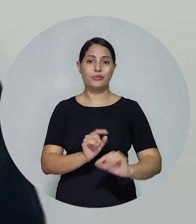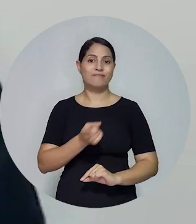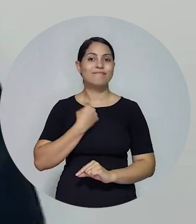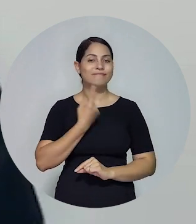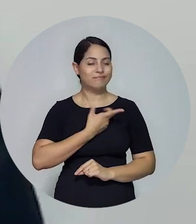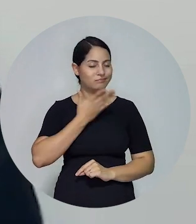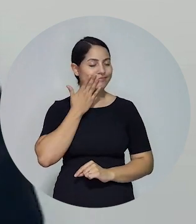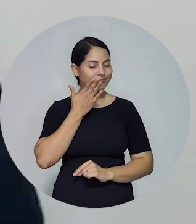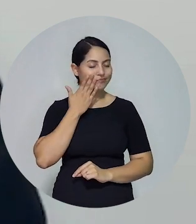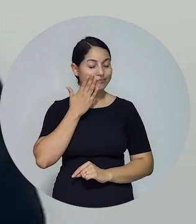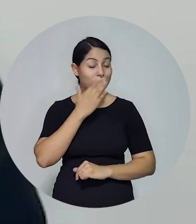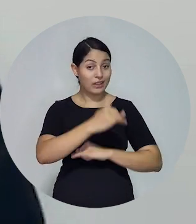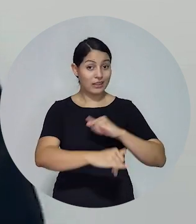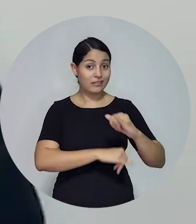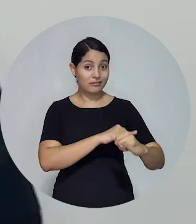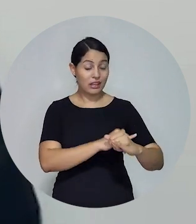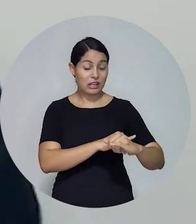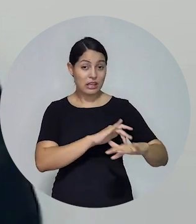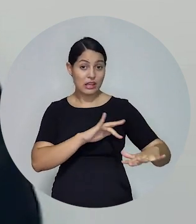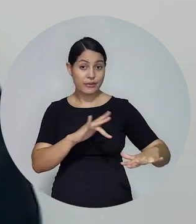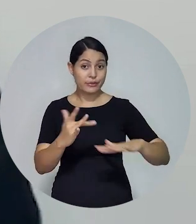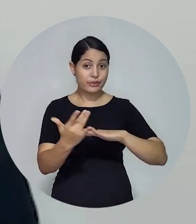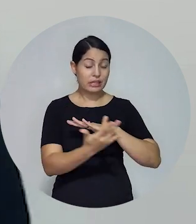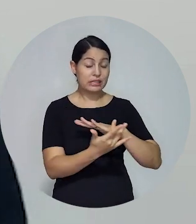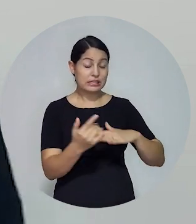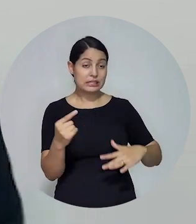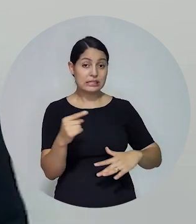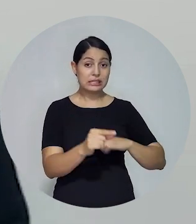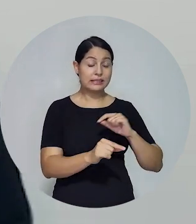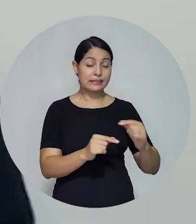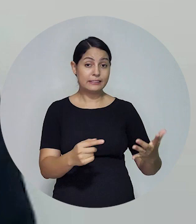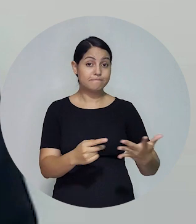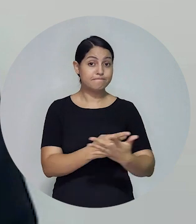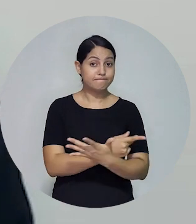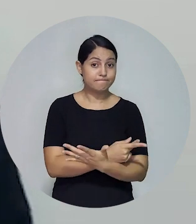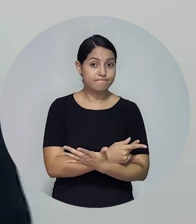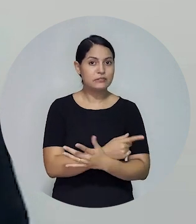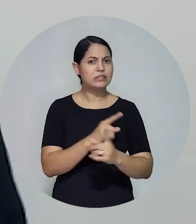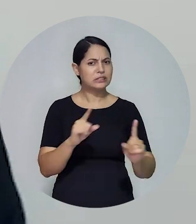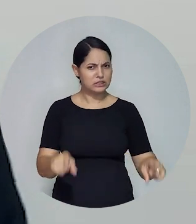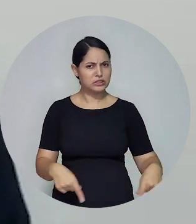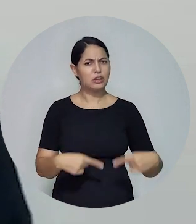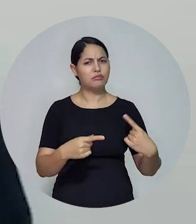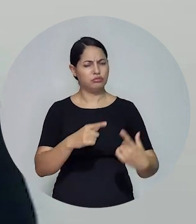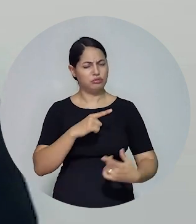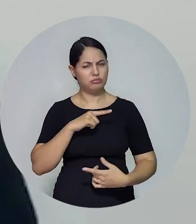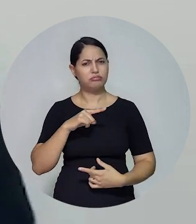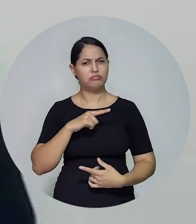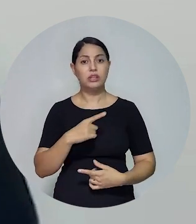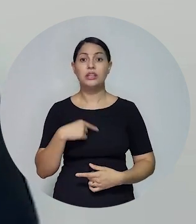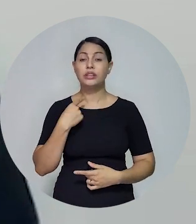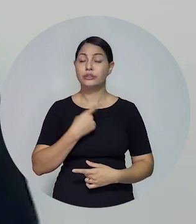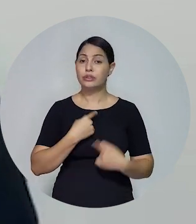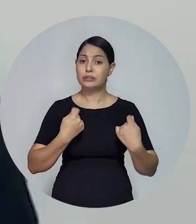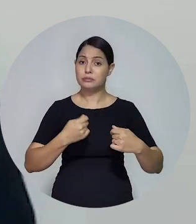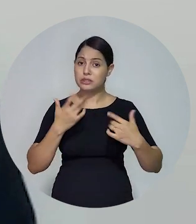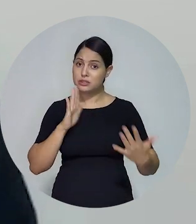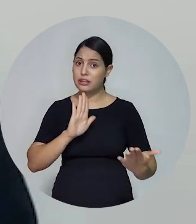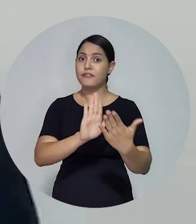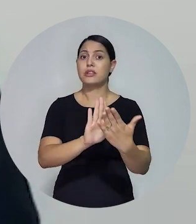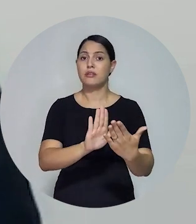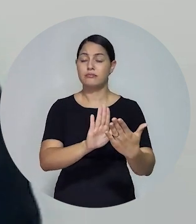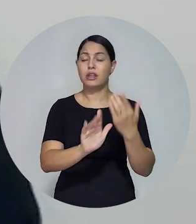hoje todos nós sabemos, a internet, as redes sociais também nos trouxeram desafios